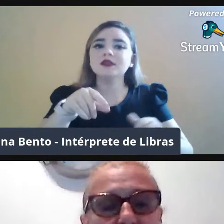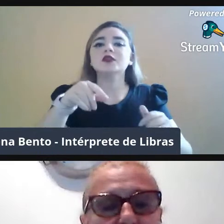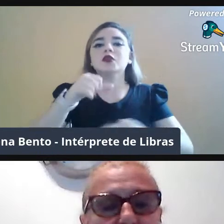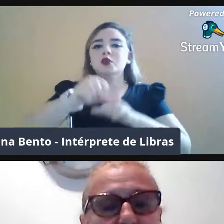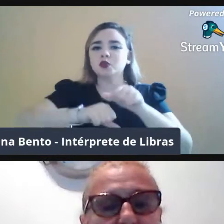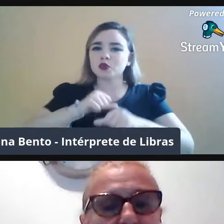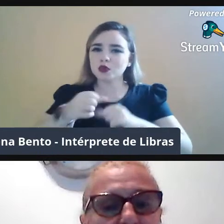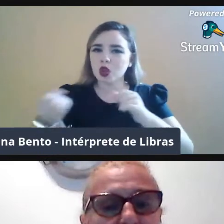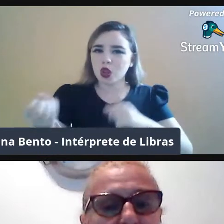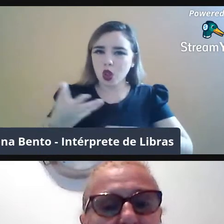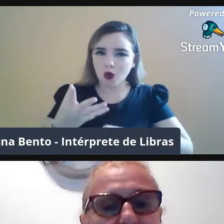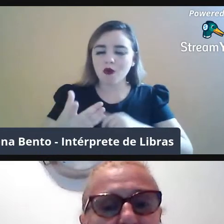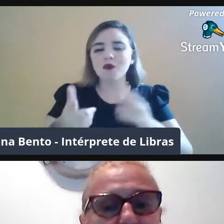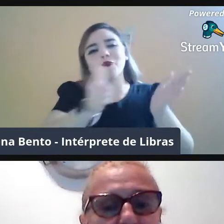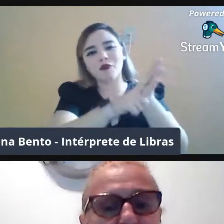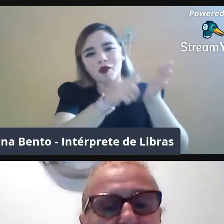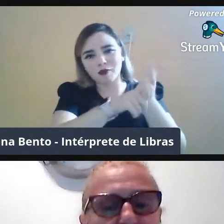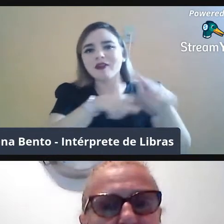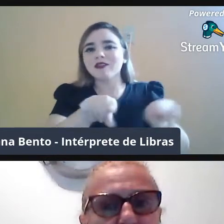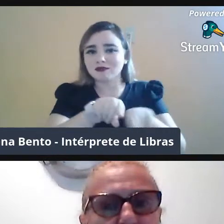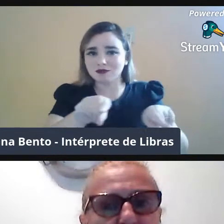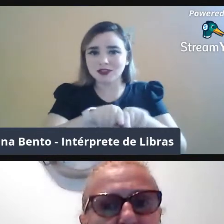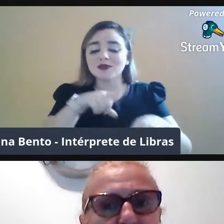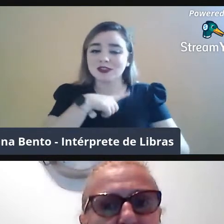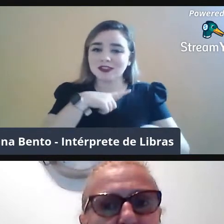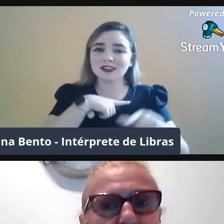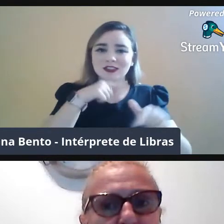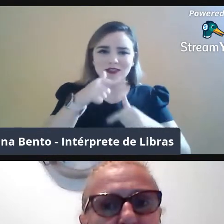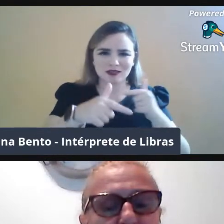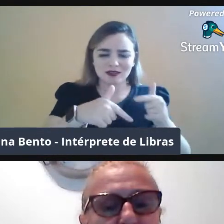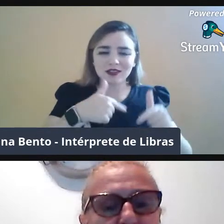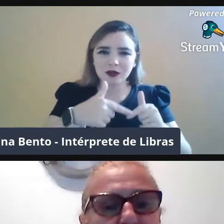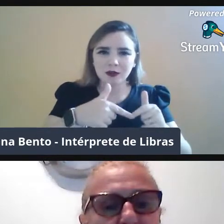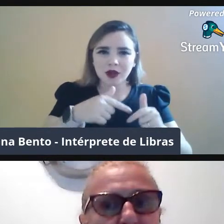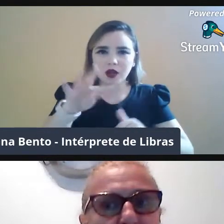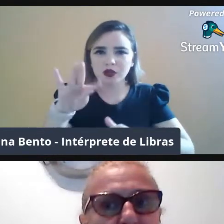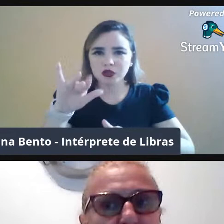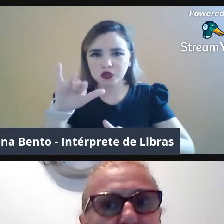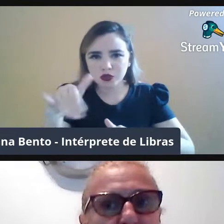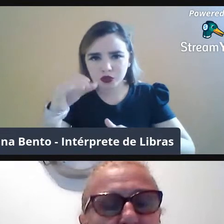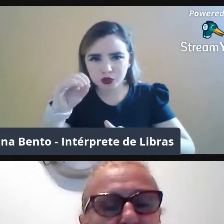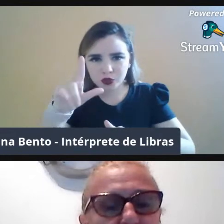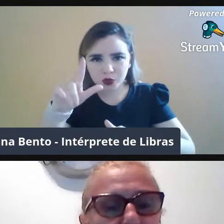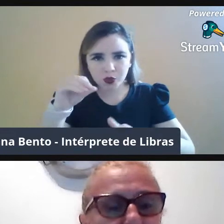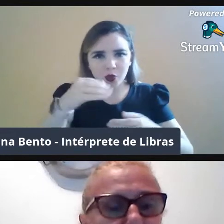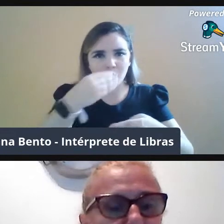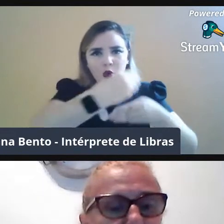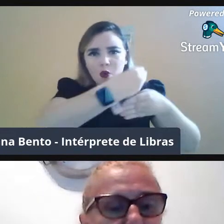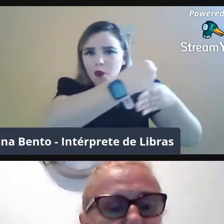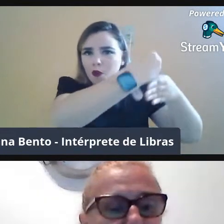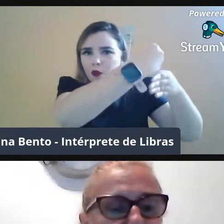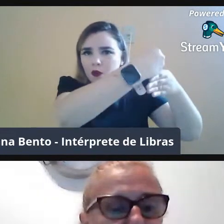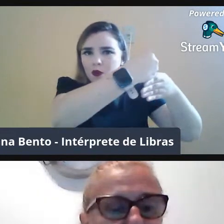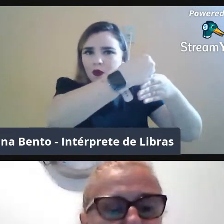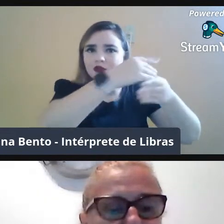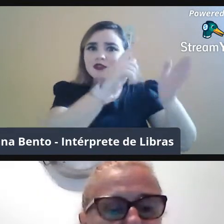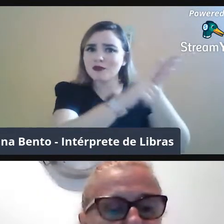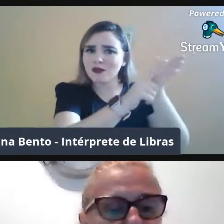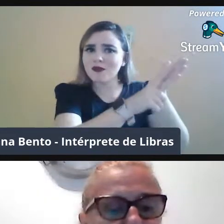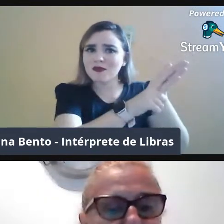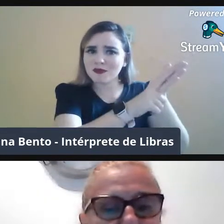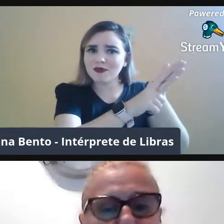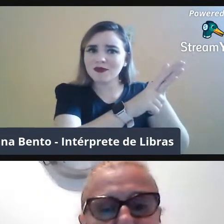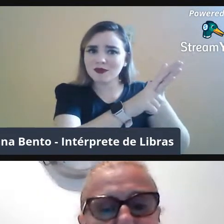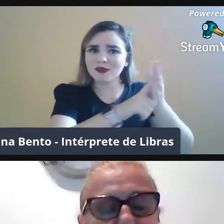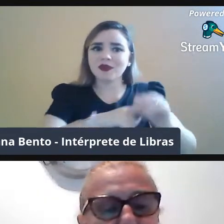um trabalho que ele faz de tijolos mesmo, de papel reciclado, né? Eram bem densos, assim, e ele